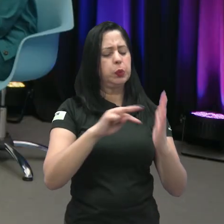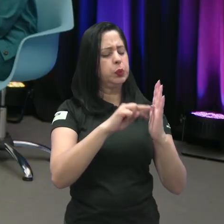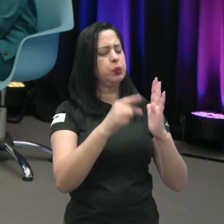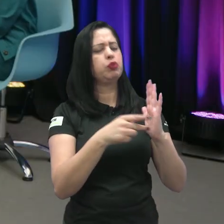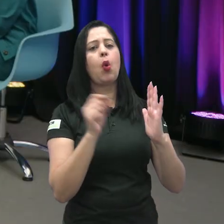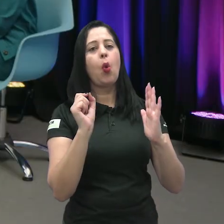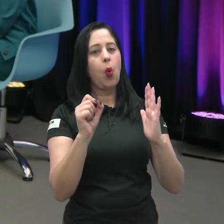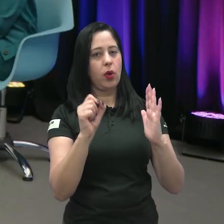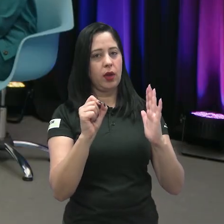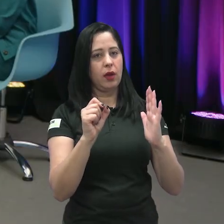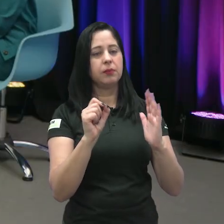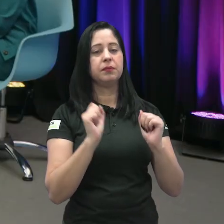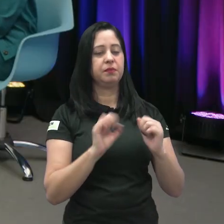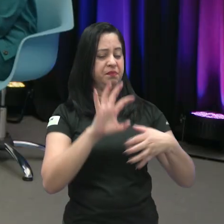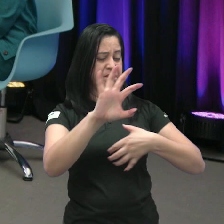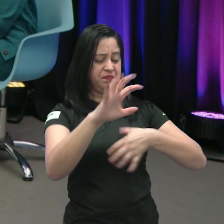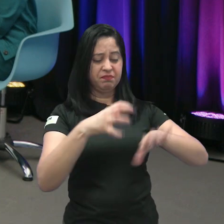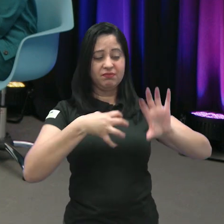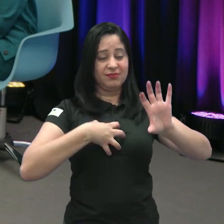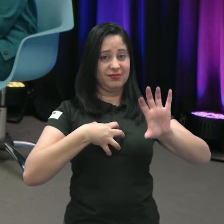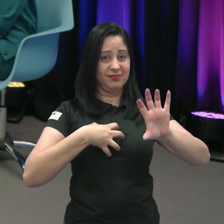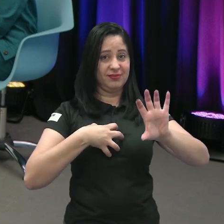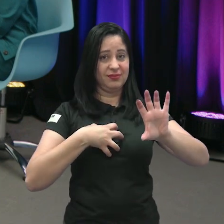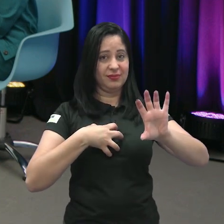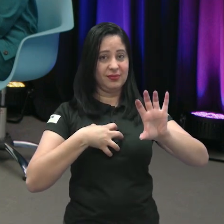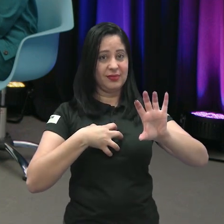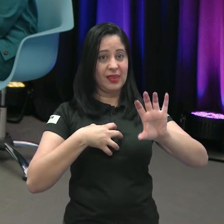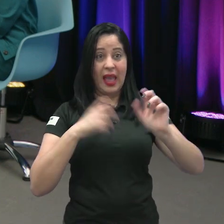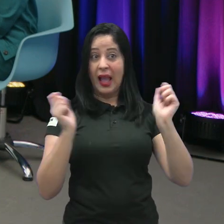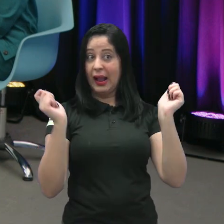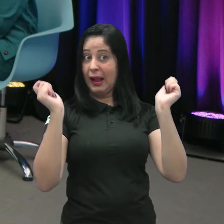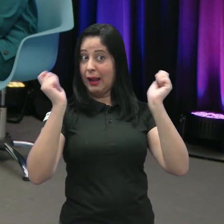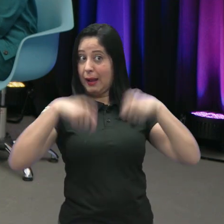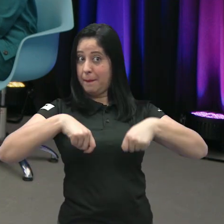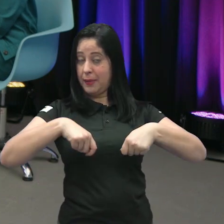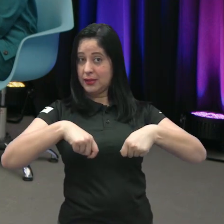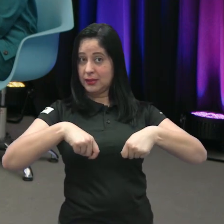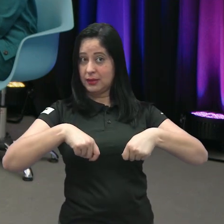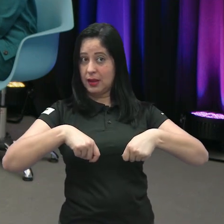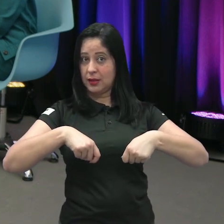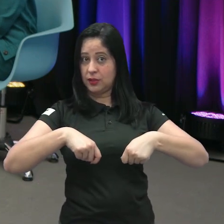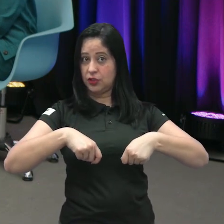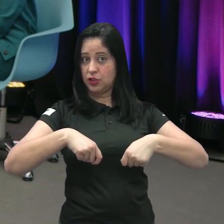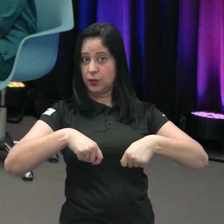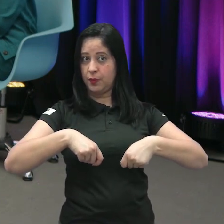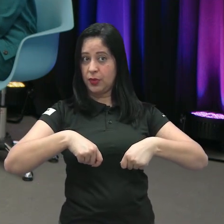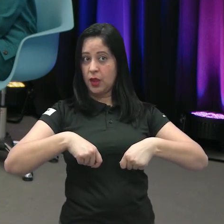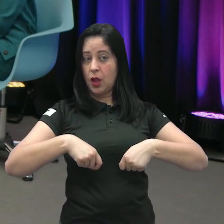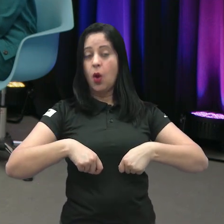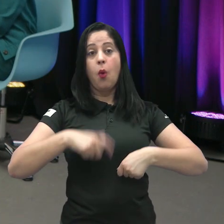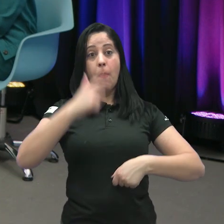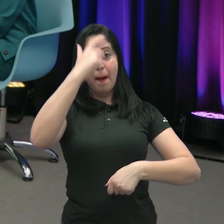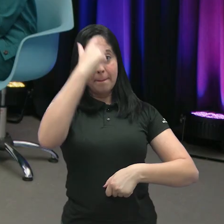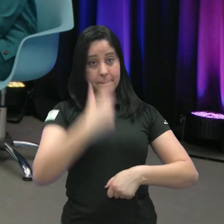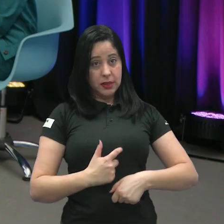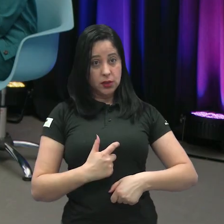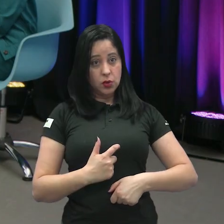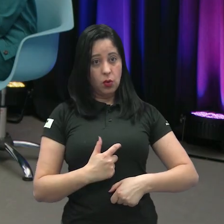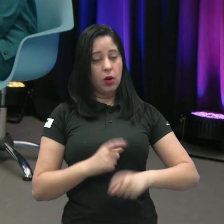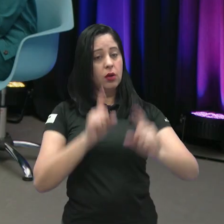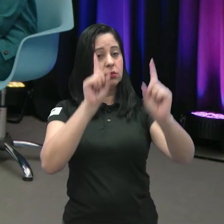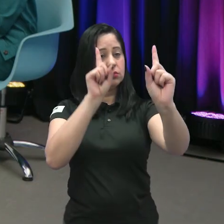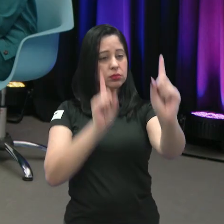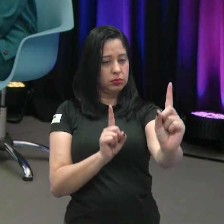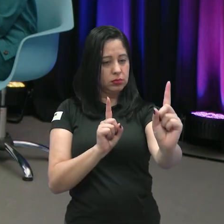pensar, tem a definição da empatia, como a capacidade que uma pessoa tem de se colocar no lugar do